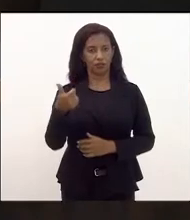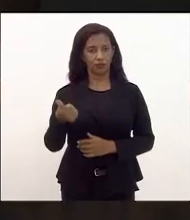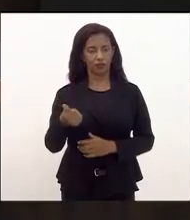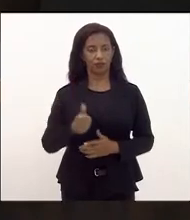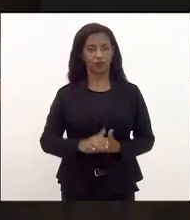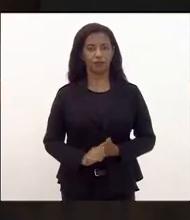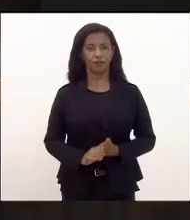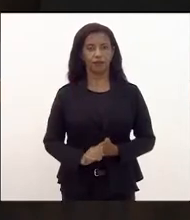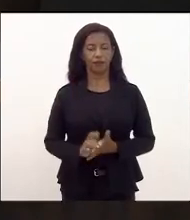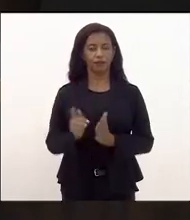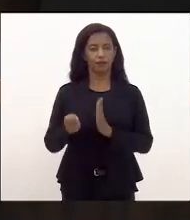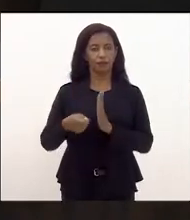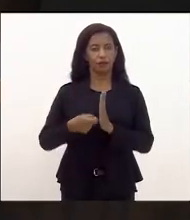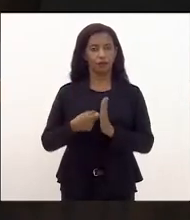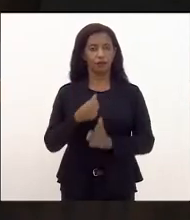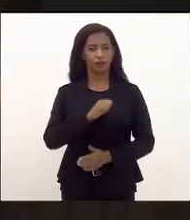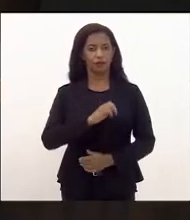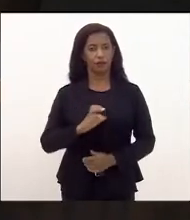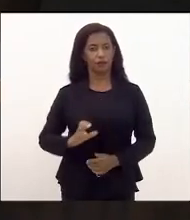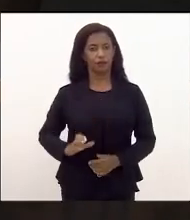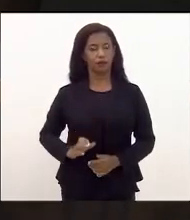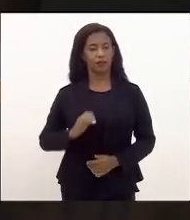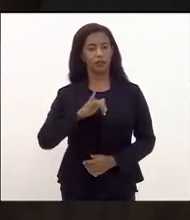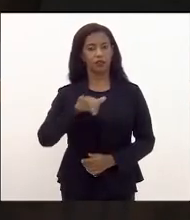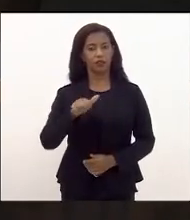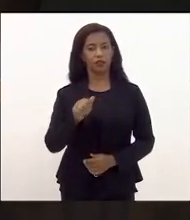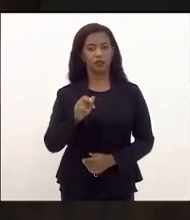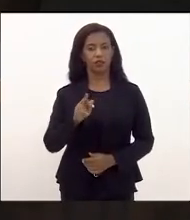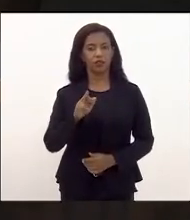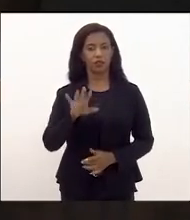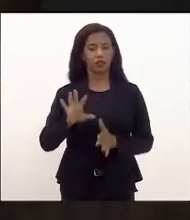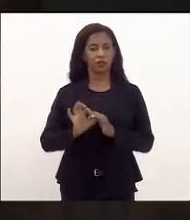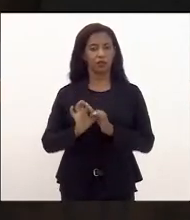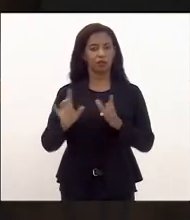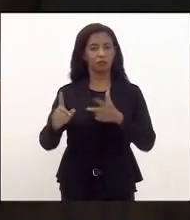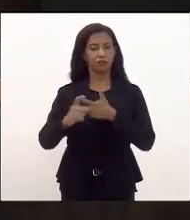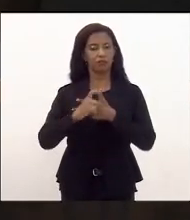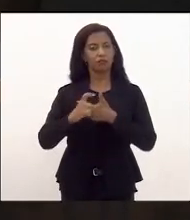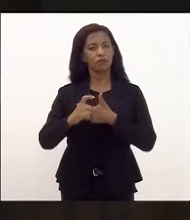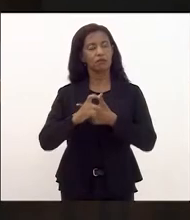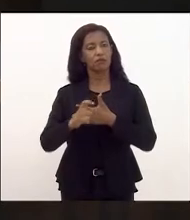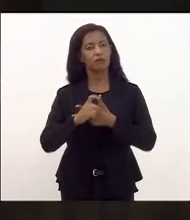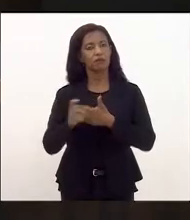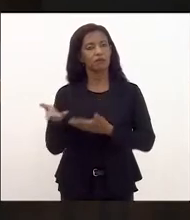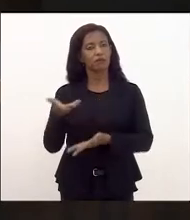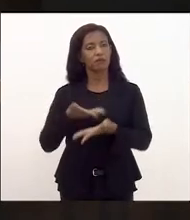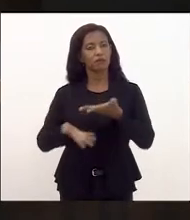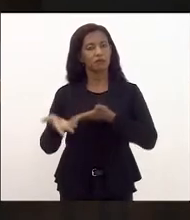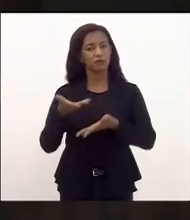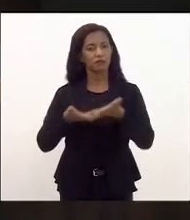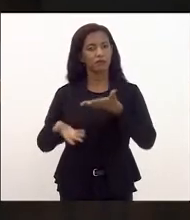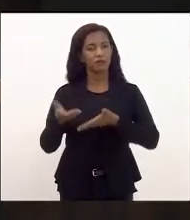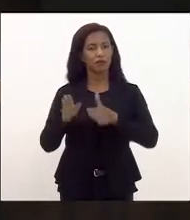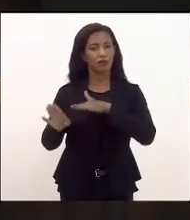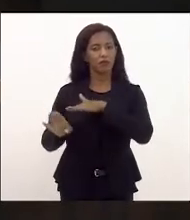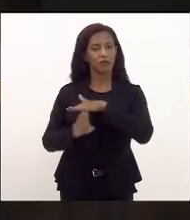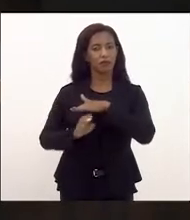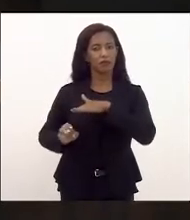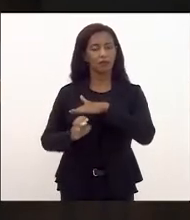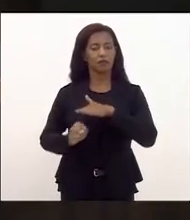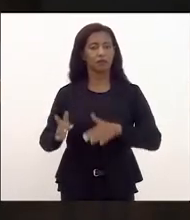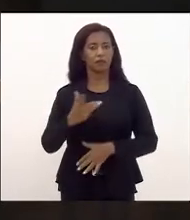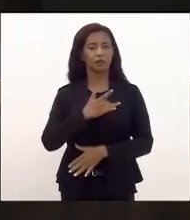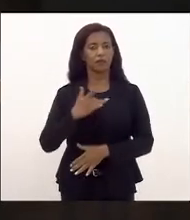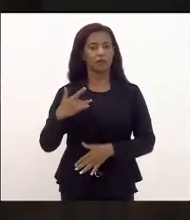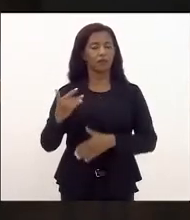2021, de autoria do deputado André Ciliano e Jair Bittencourt, que autoriza o Poder Executivo a participar dos consórcios intermunicipais de saúde